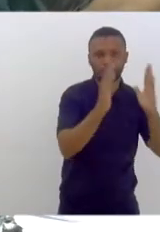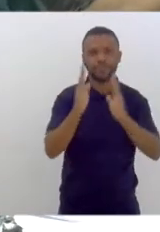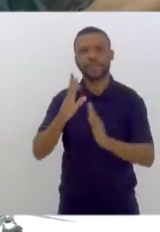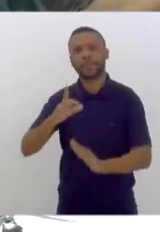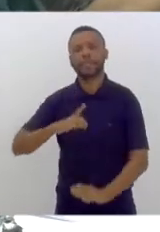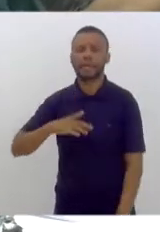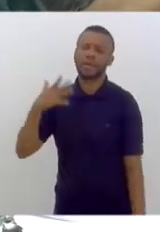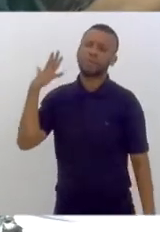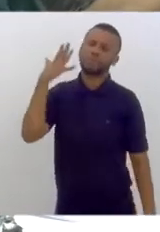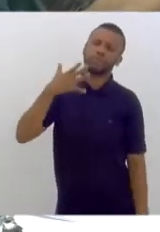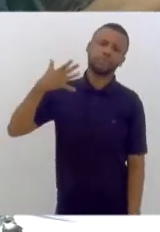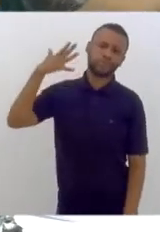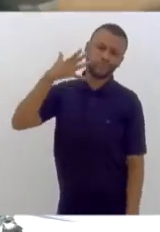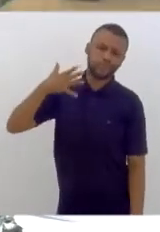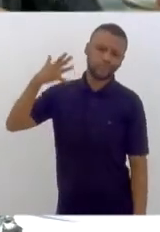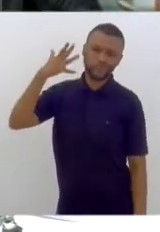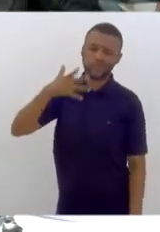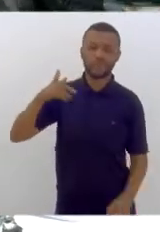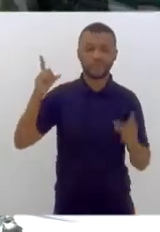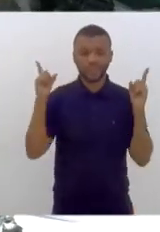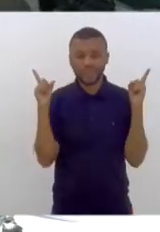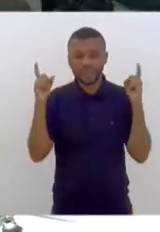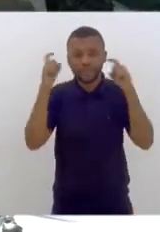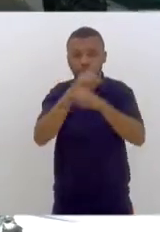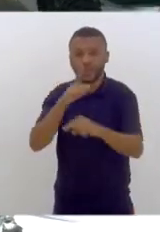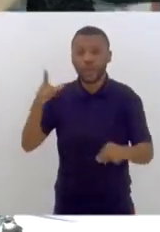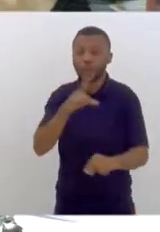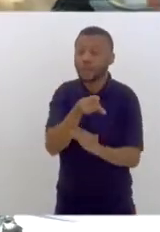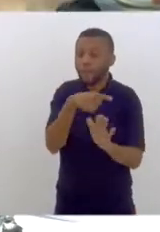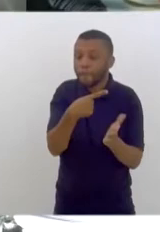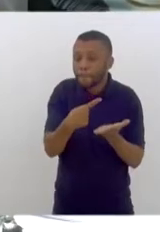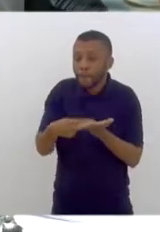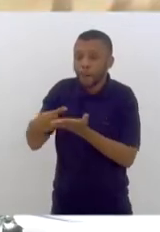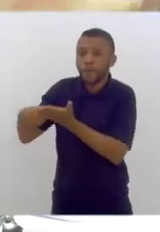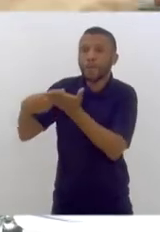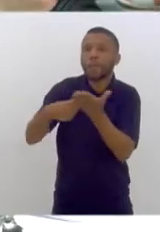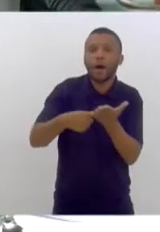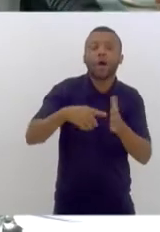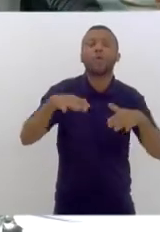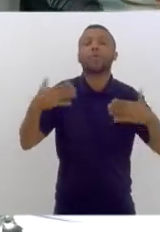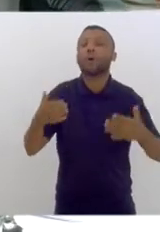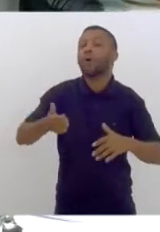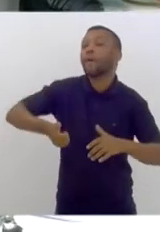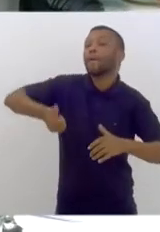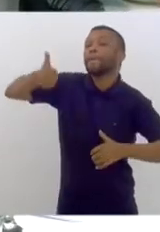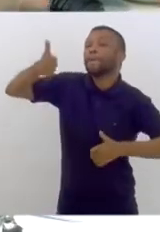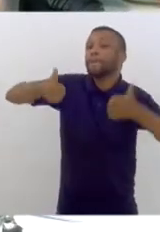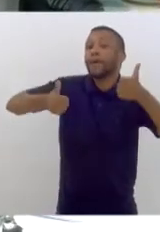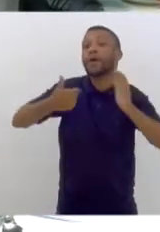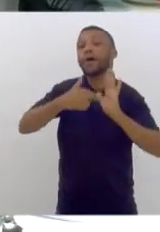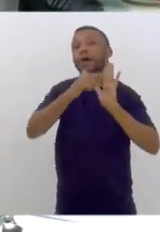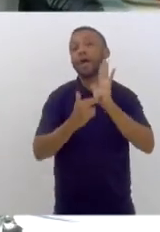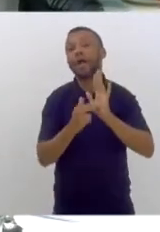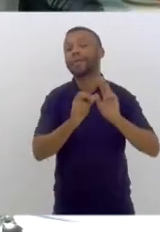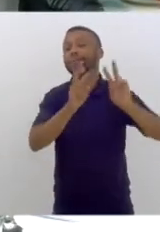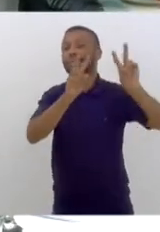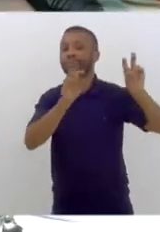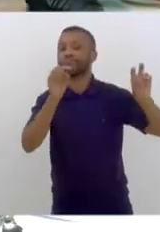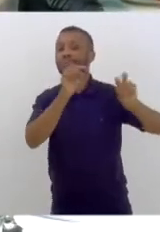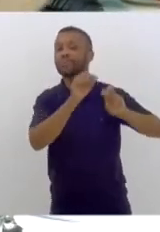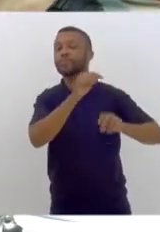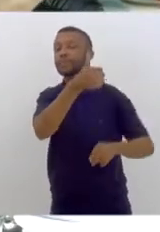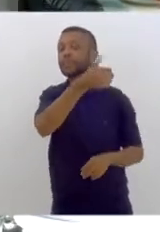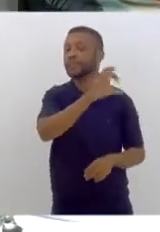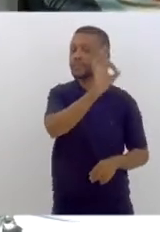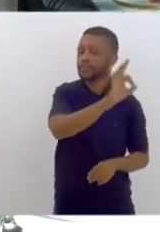retórica e grande dificuldade, que é consensuar o melhor critério para os 15 e, entre parênteses, para os 10, só para uma